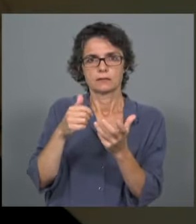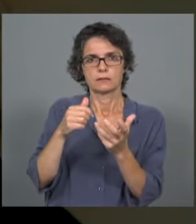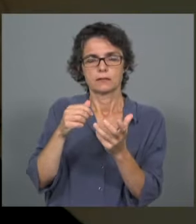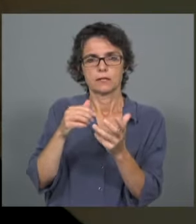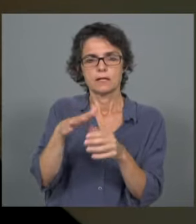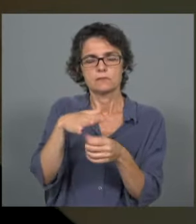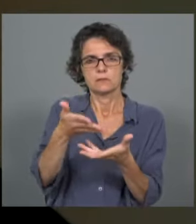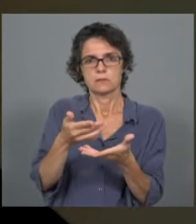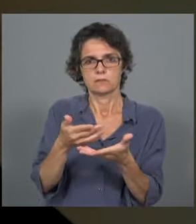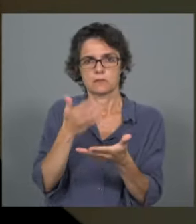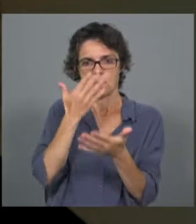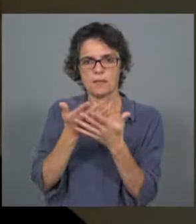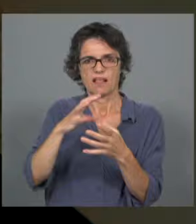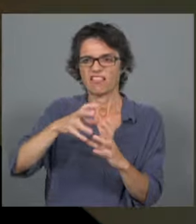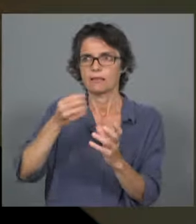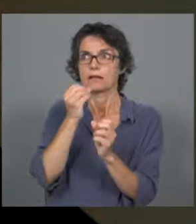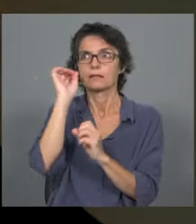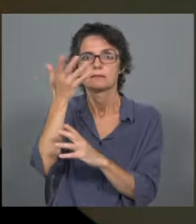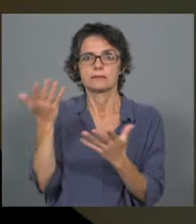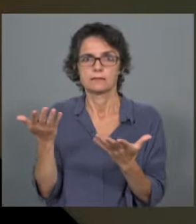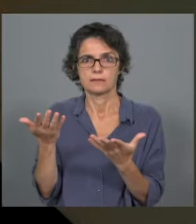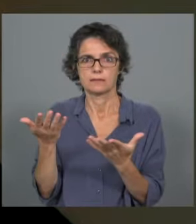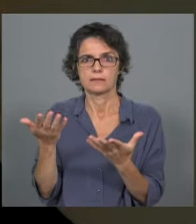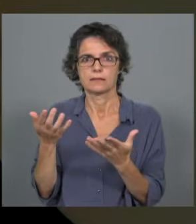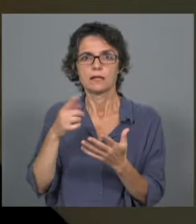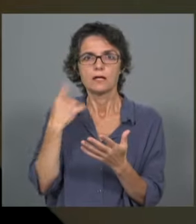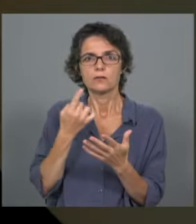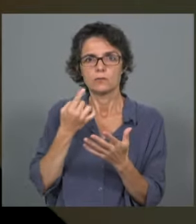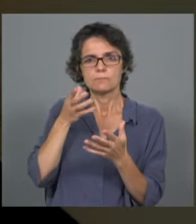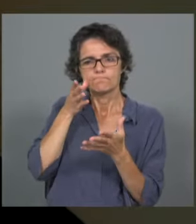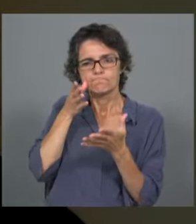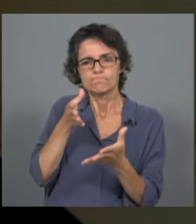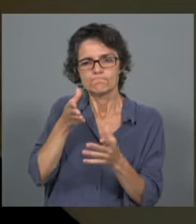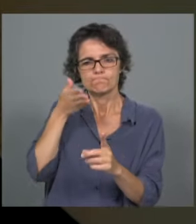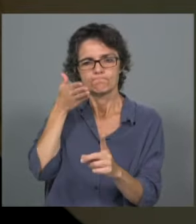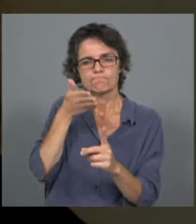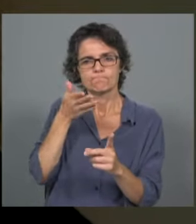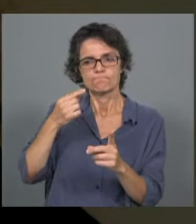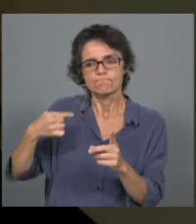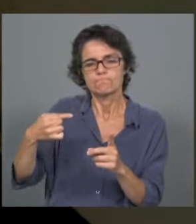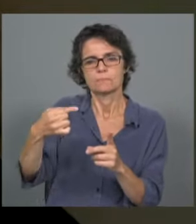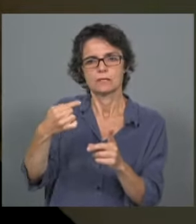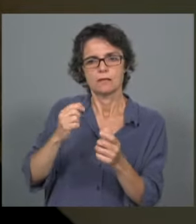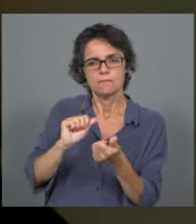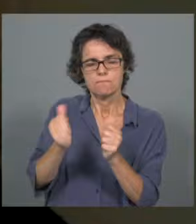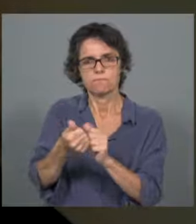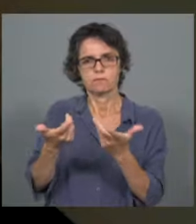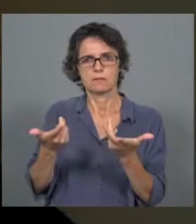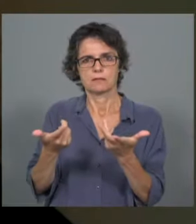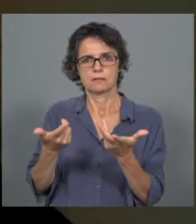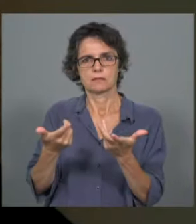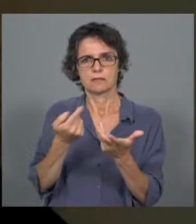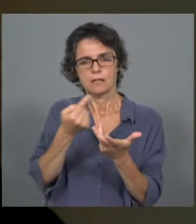alterações climáticas. Acho que devemos tentar investigar e mudar e ter hábitos mais simpáticos